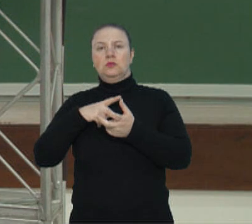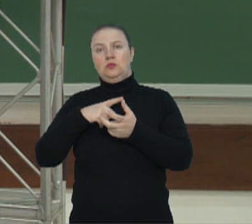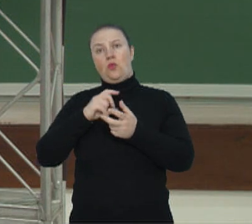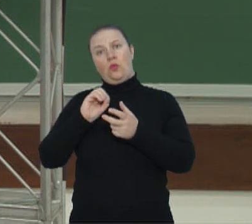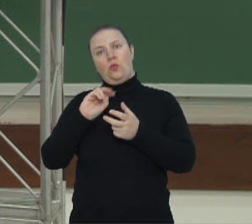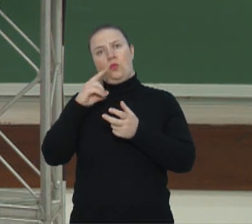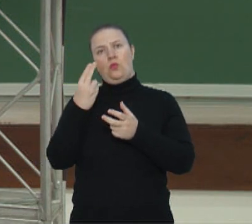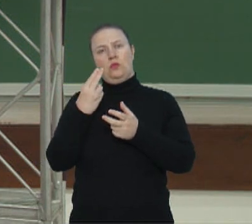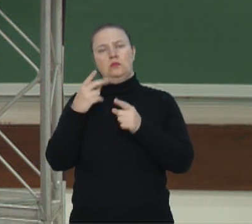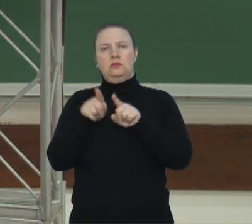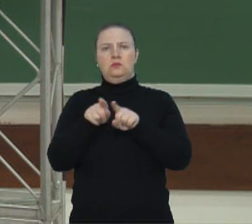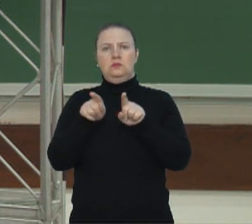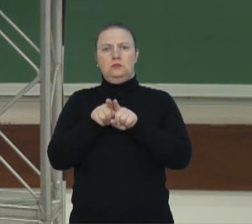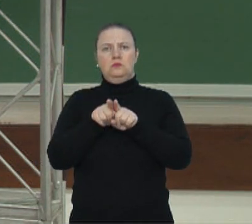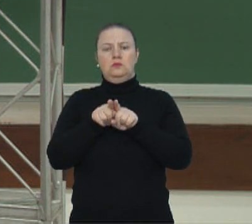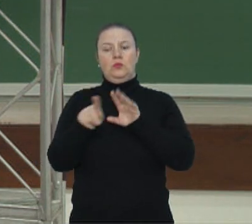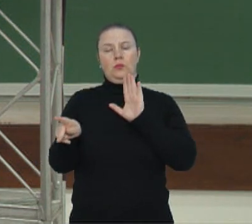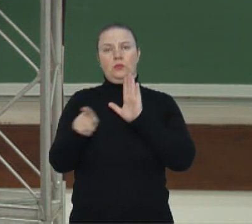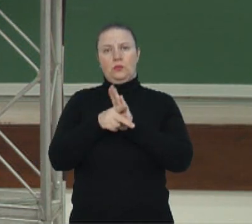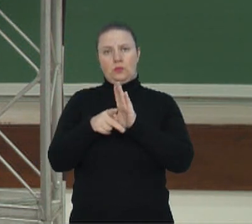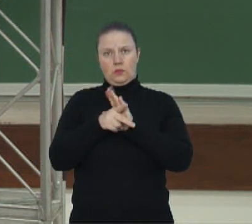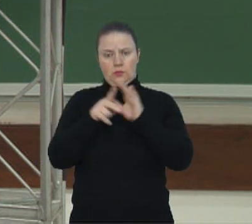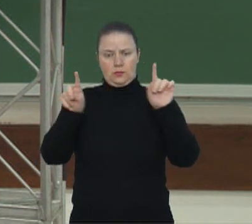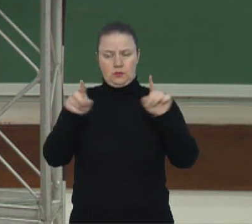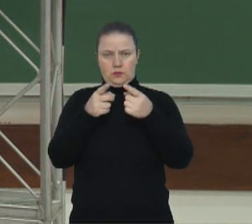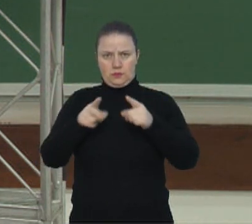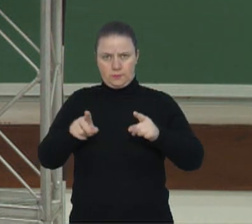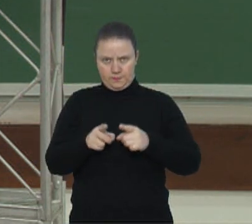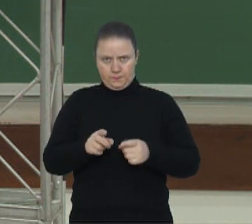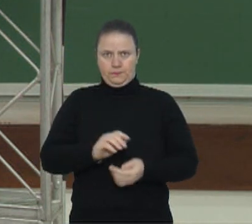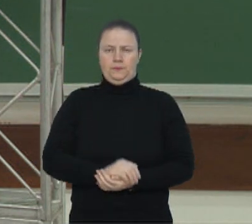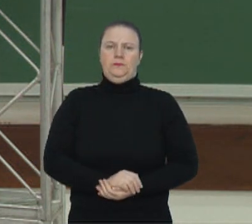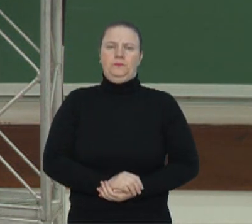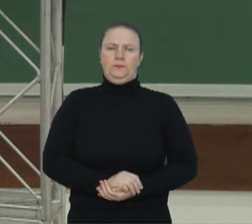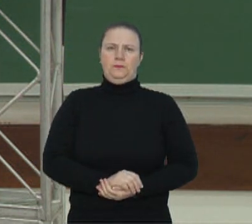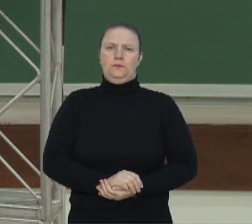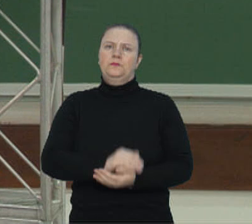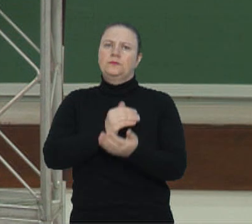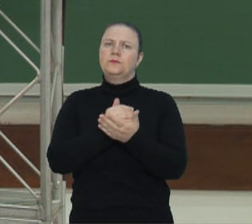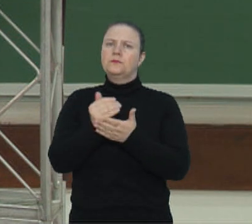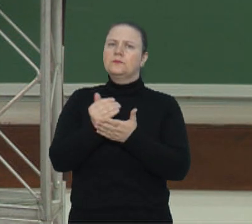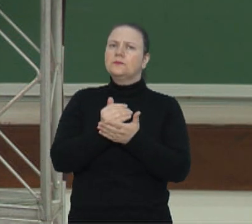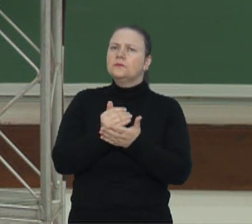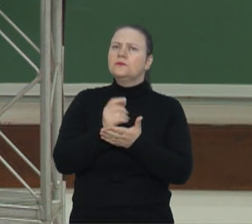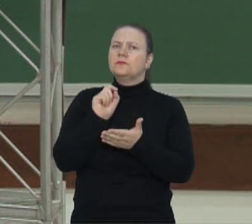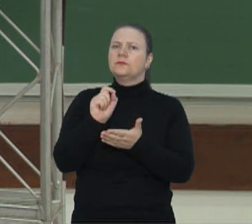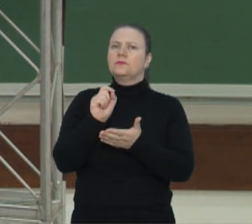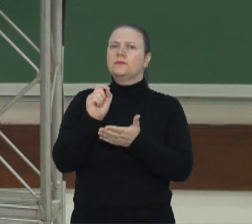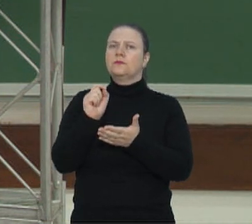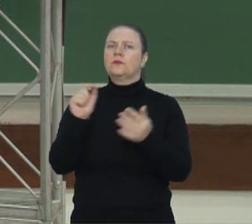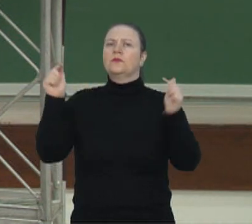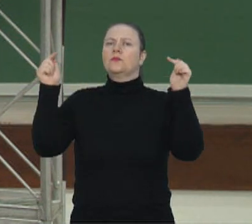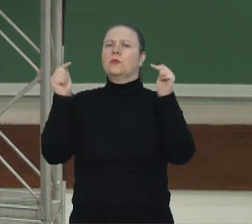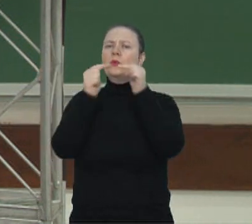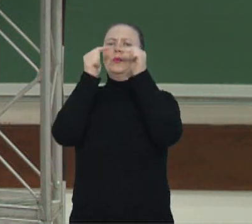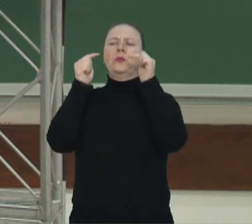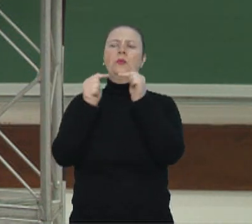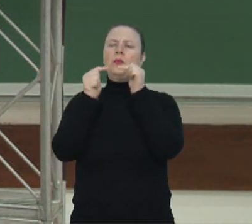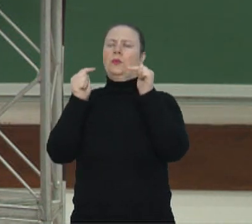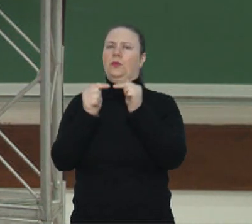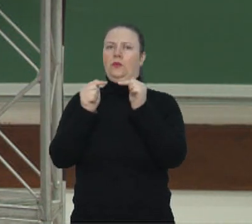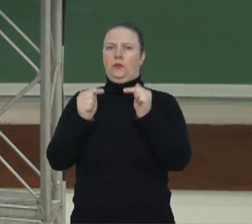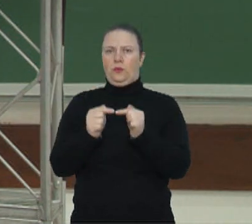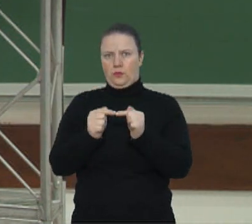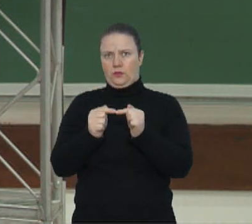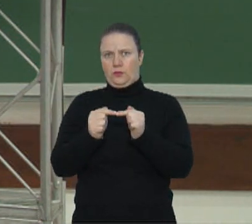sons musicais também. E a gente vai partir dessa questão de combinação de sons. Então,